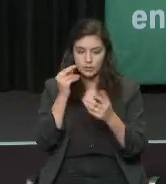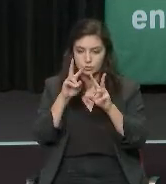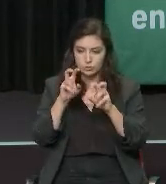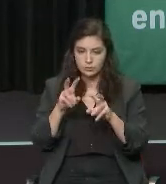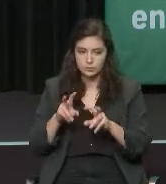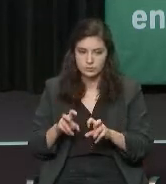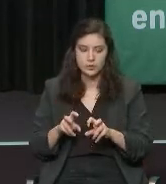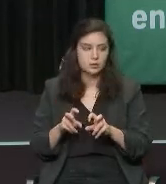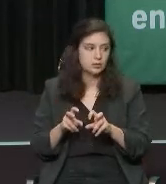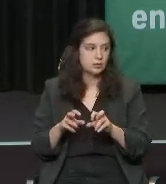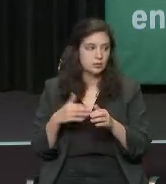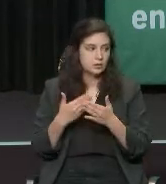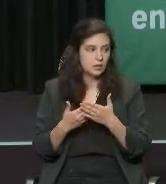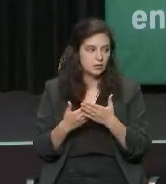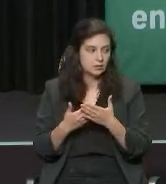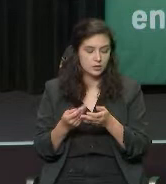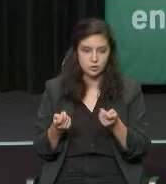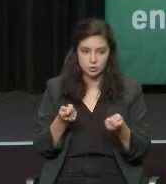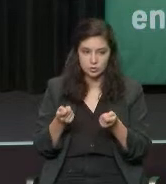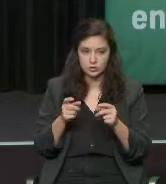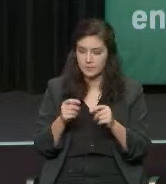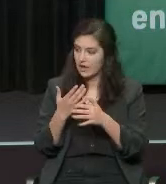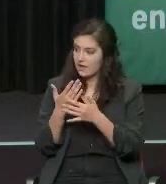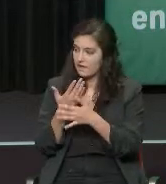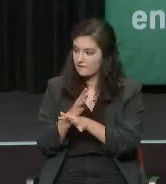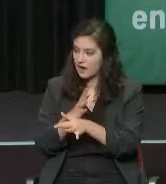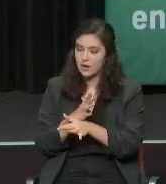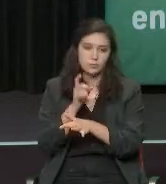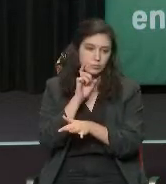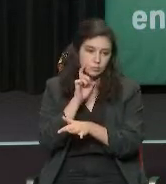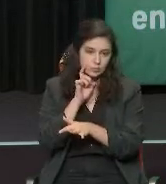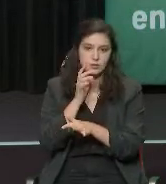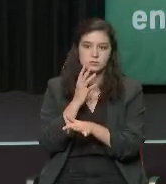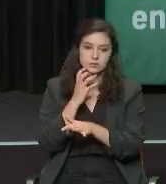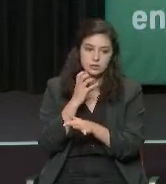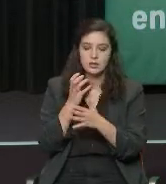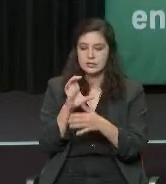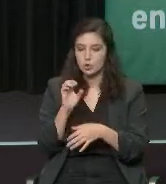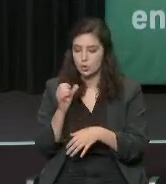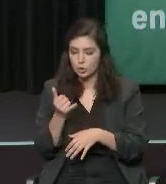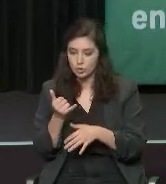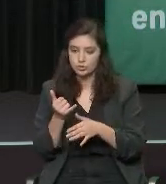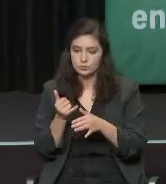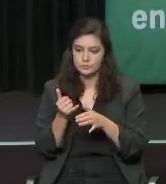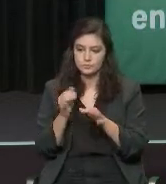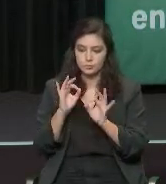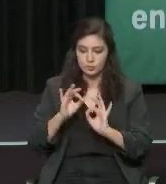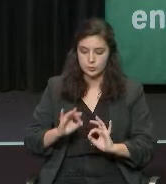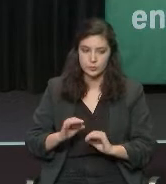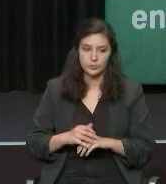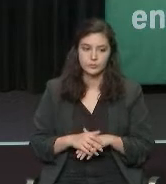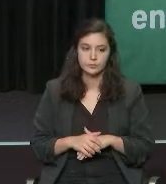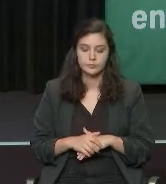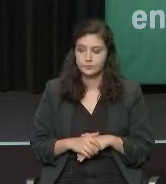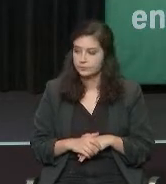de avançar para os restantes tópicos desta apresentação: gestão de florestas e prevenção